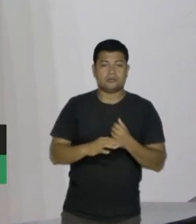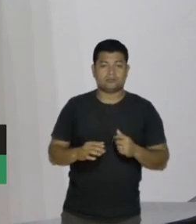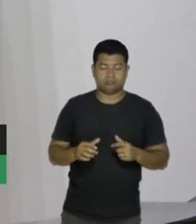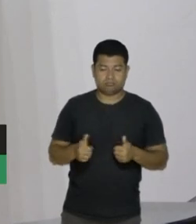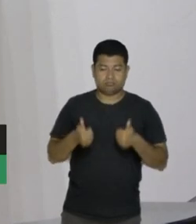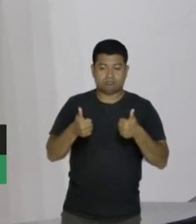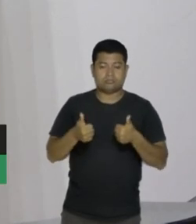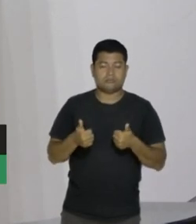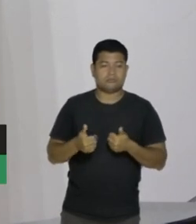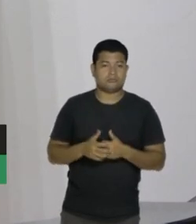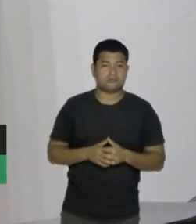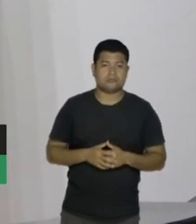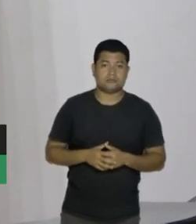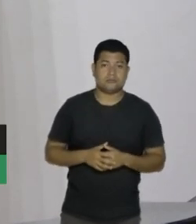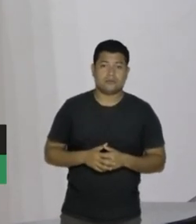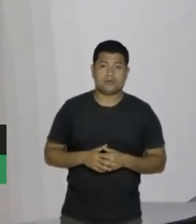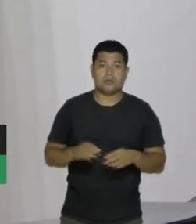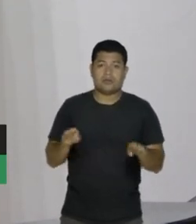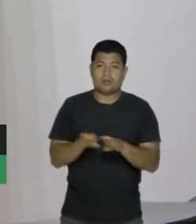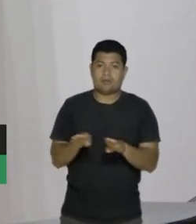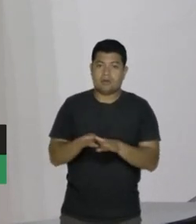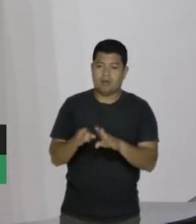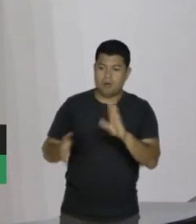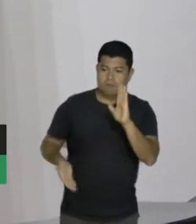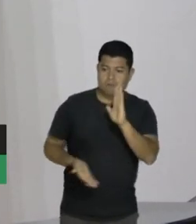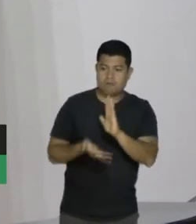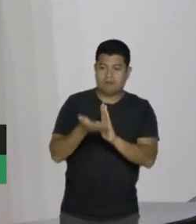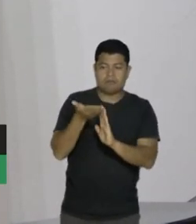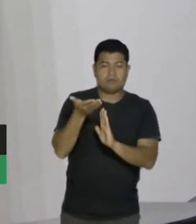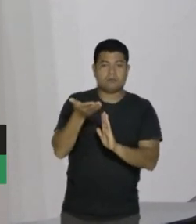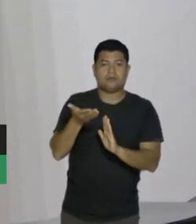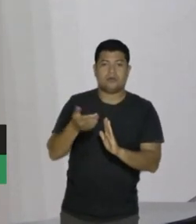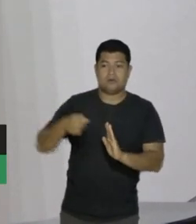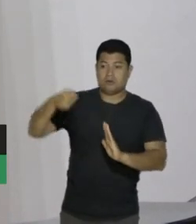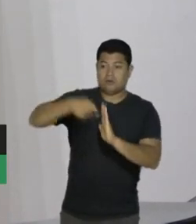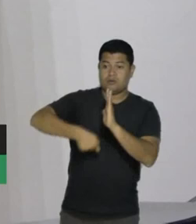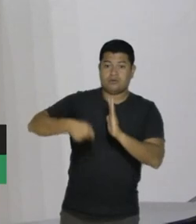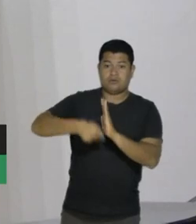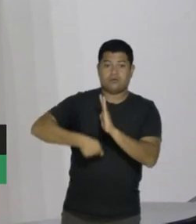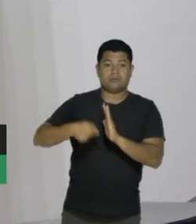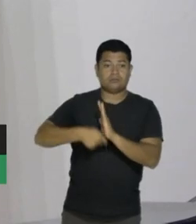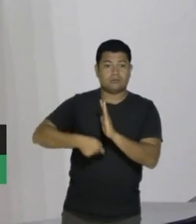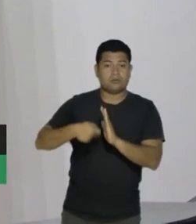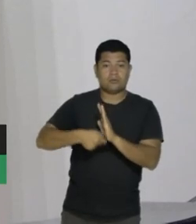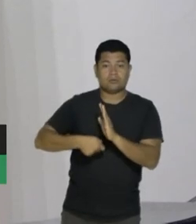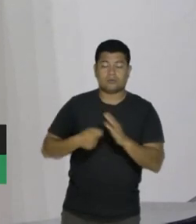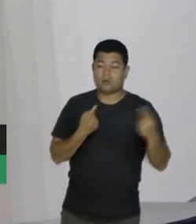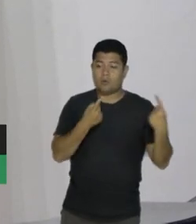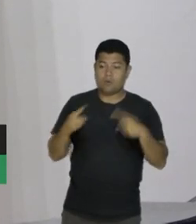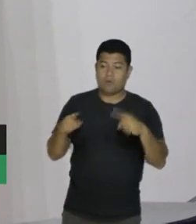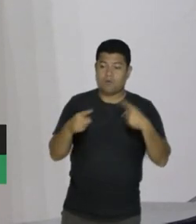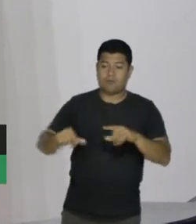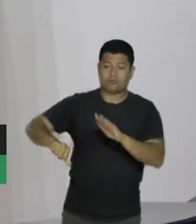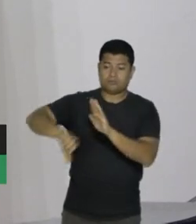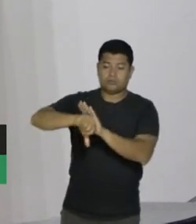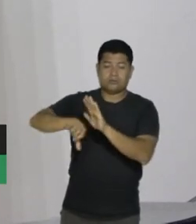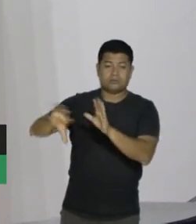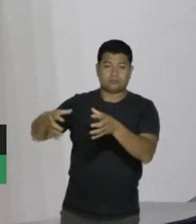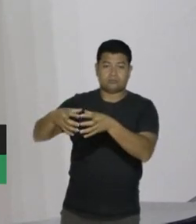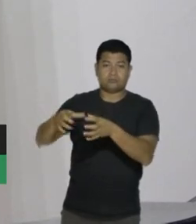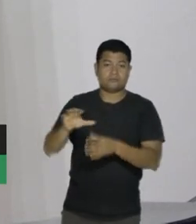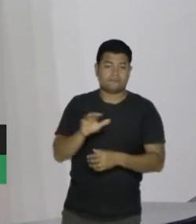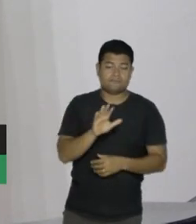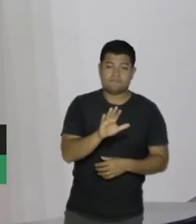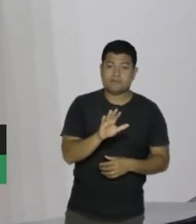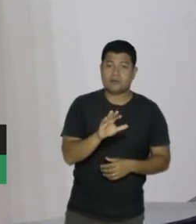adianta aumentar o poder de enfrentamento das polícias como um todo contra os criminosos se para